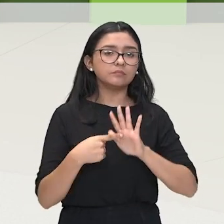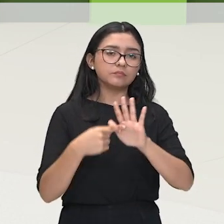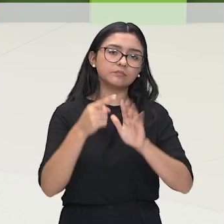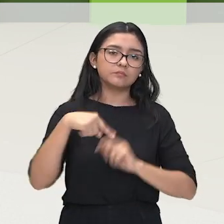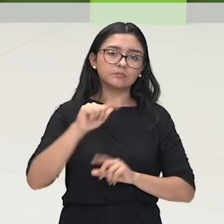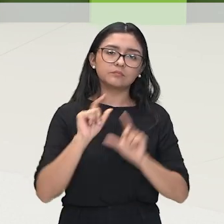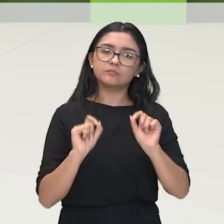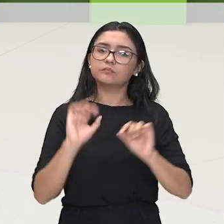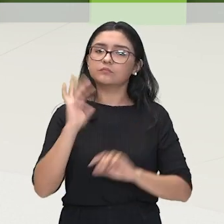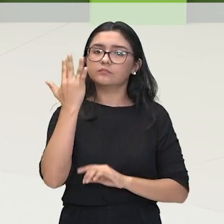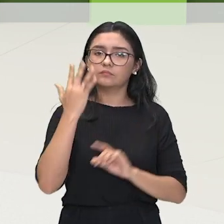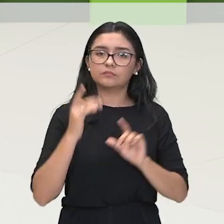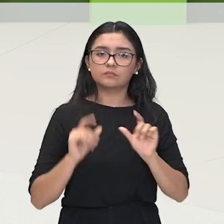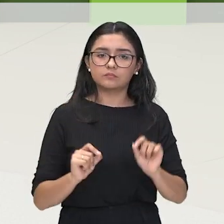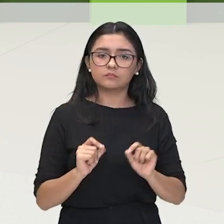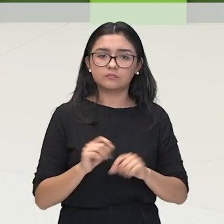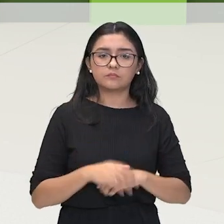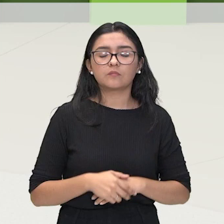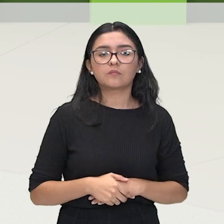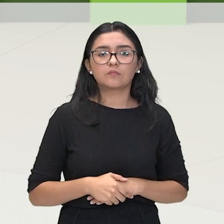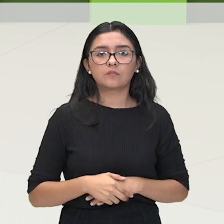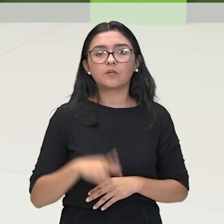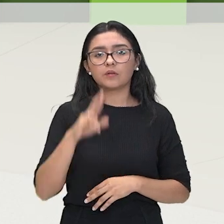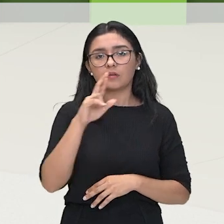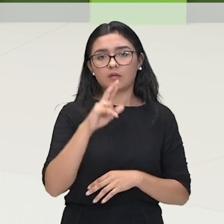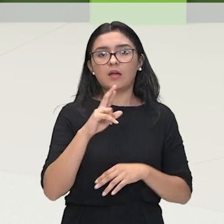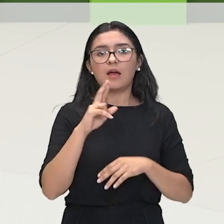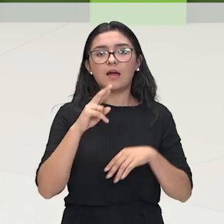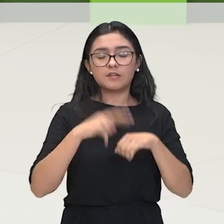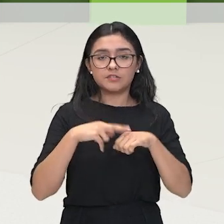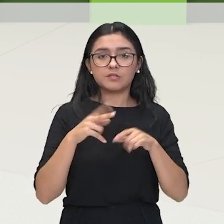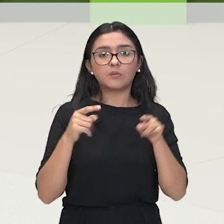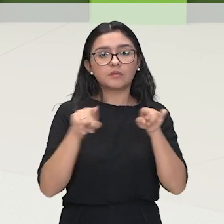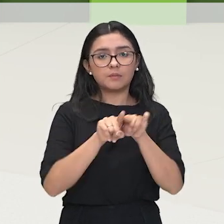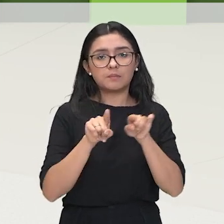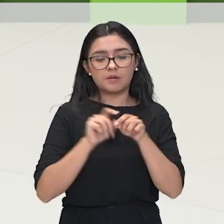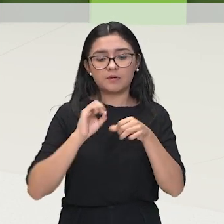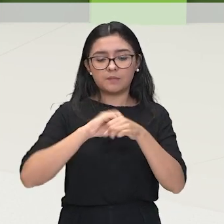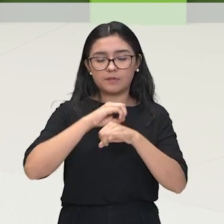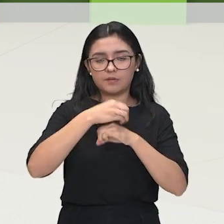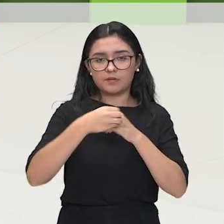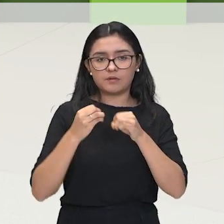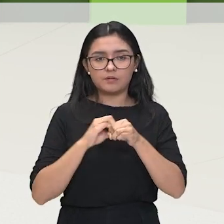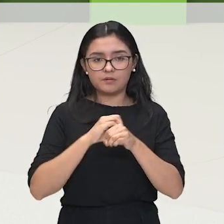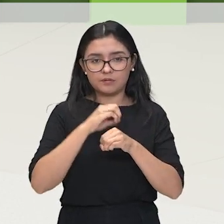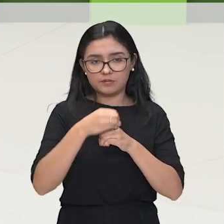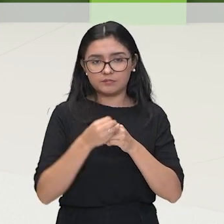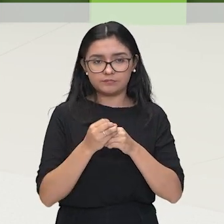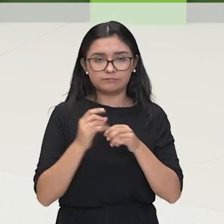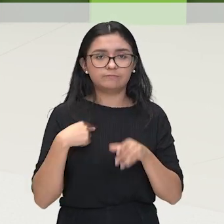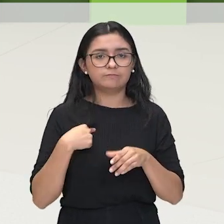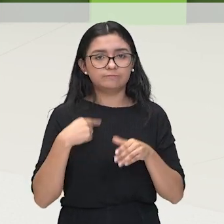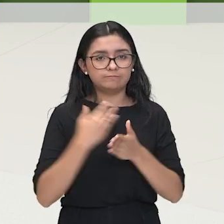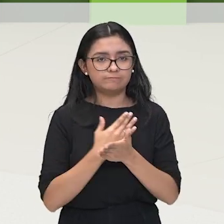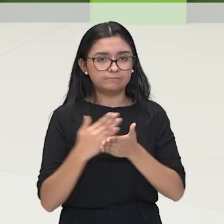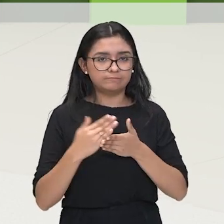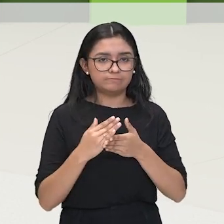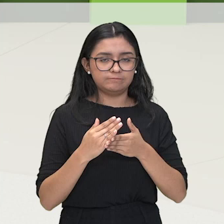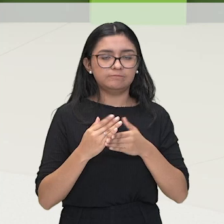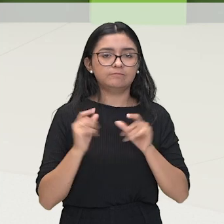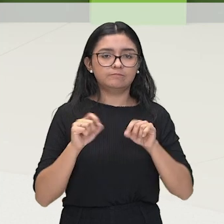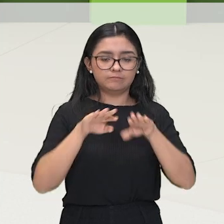o que acontece, basicamente, com uma radiação e com a molécula, tá? Então, eu vou começar, por exemplo, com micro-ondas, e eu vou colocar aqui a